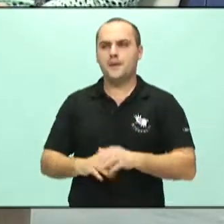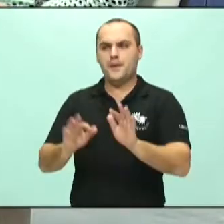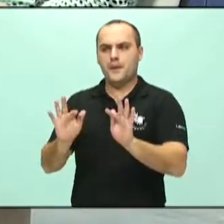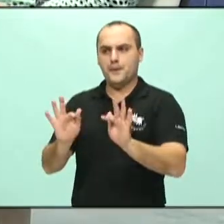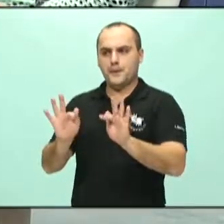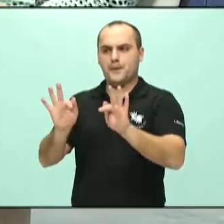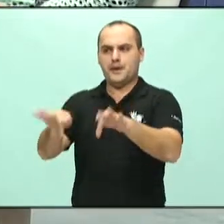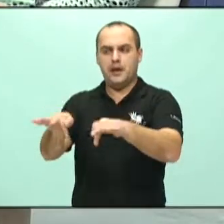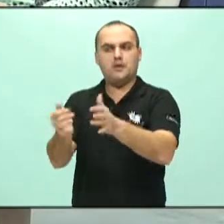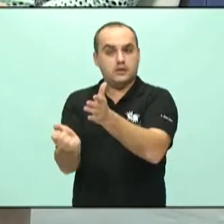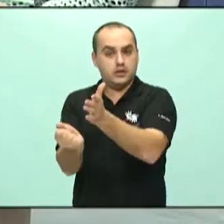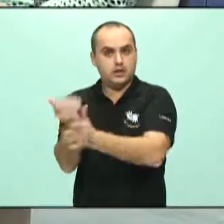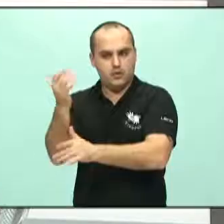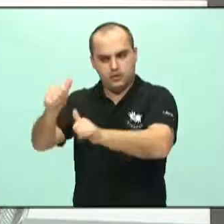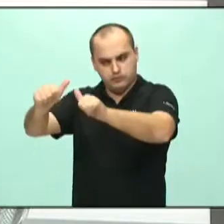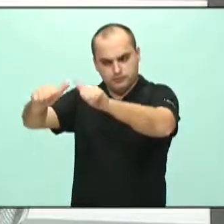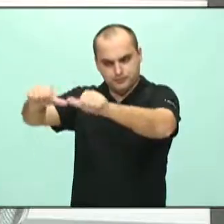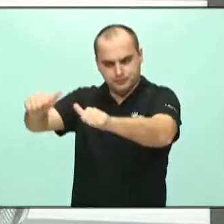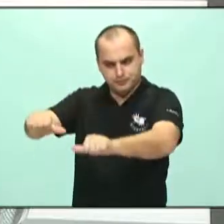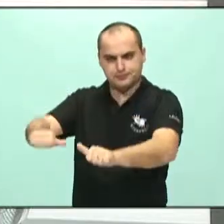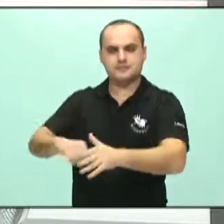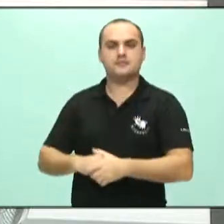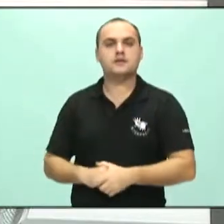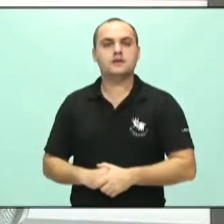né? E pelas respostas,